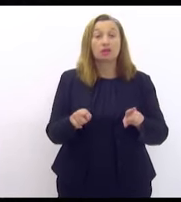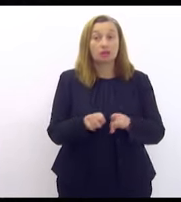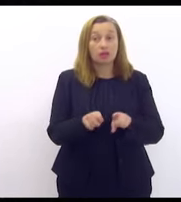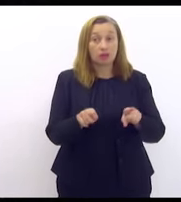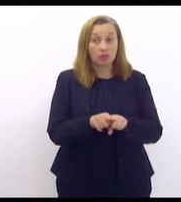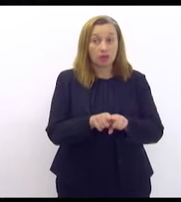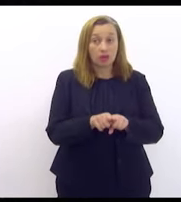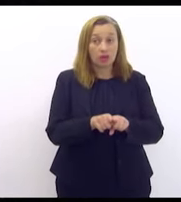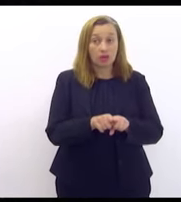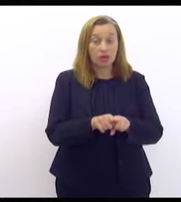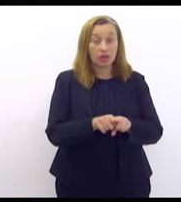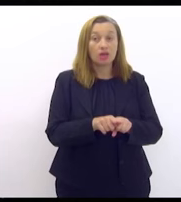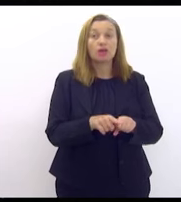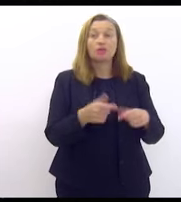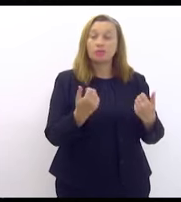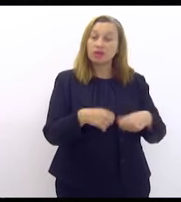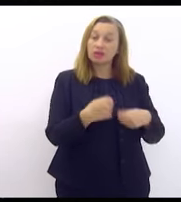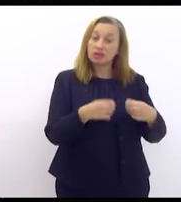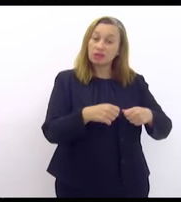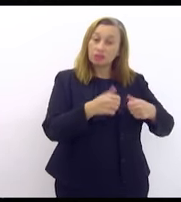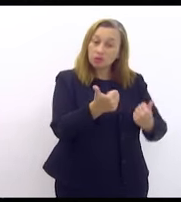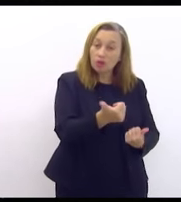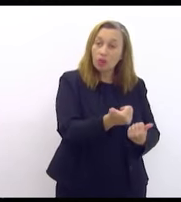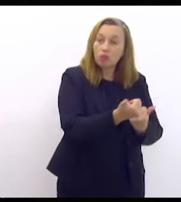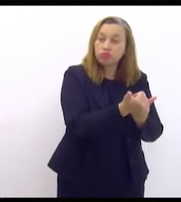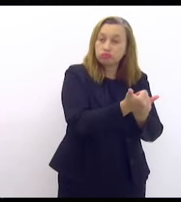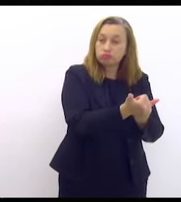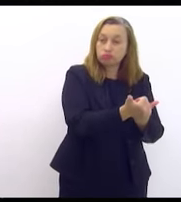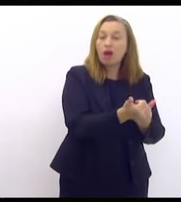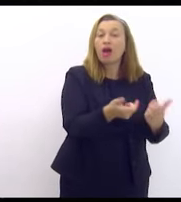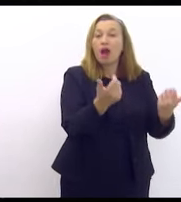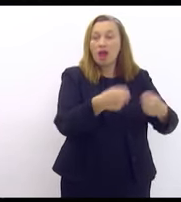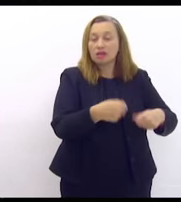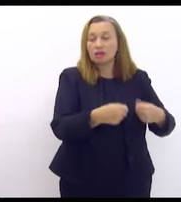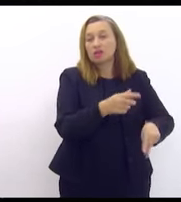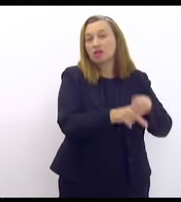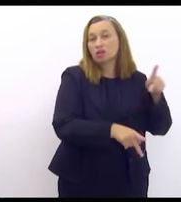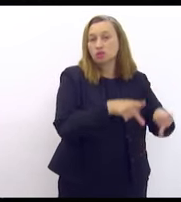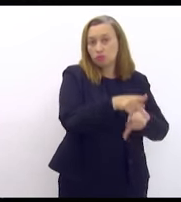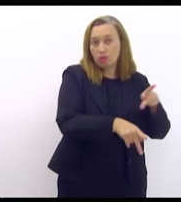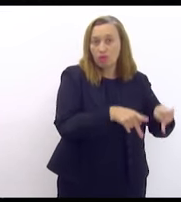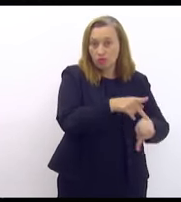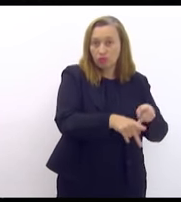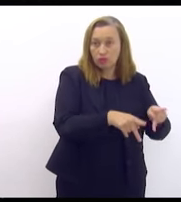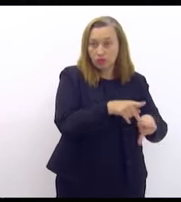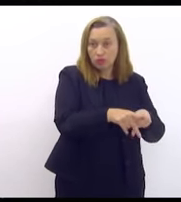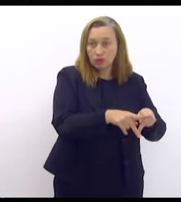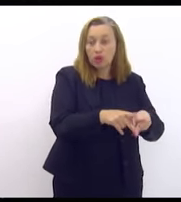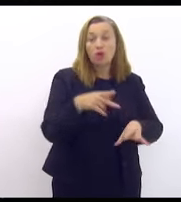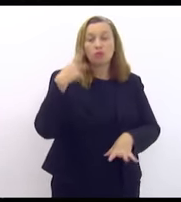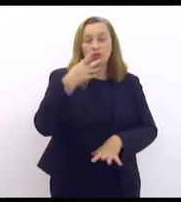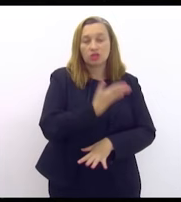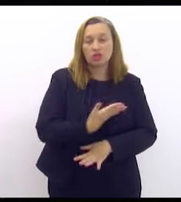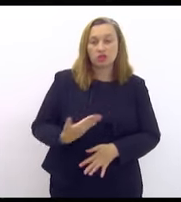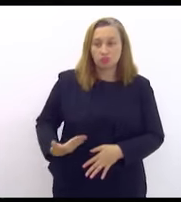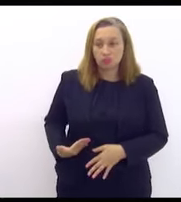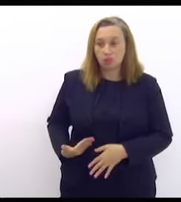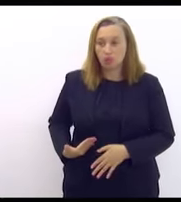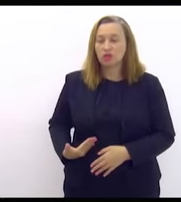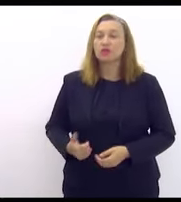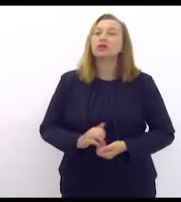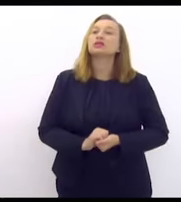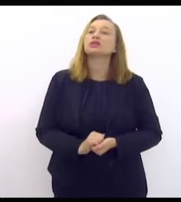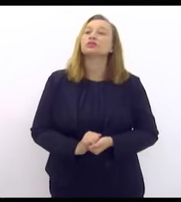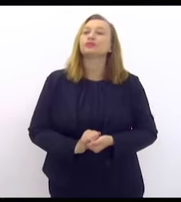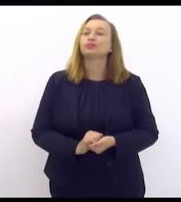um atendimento eficaz às necessidades da população através das políticas públicas